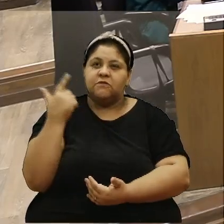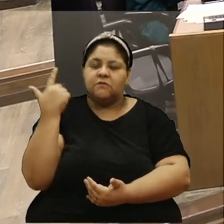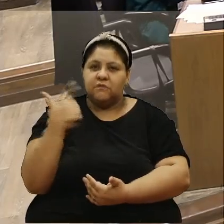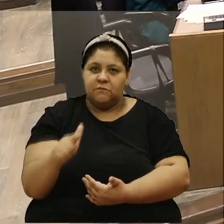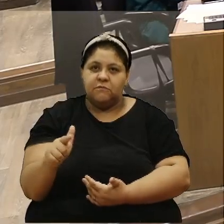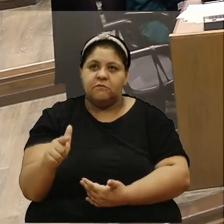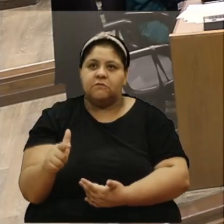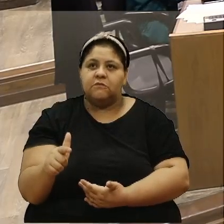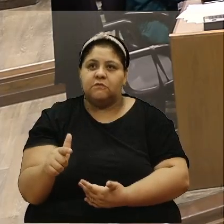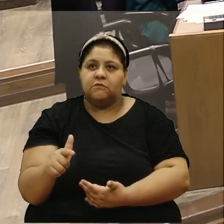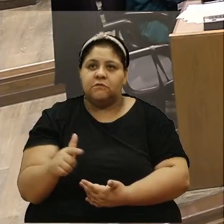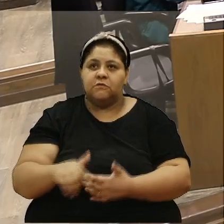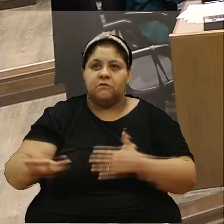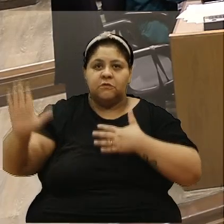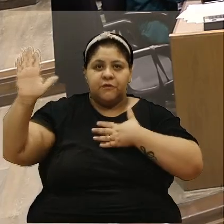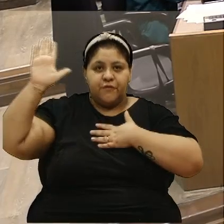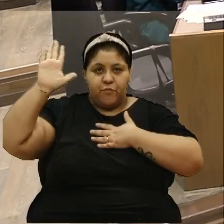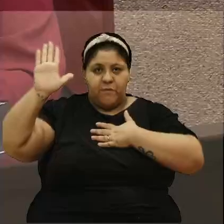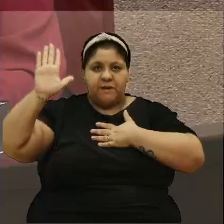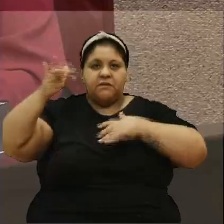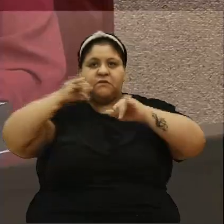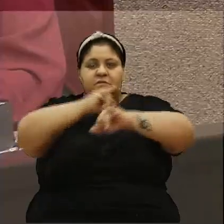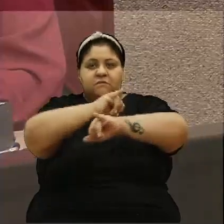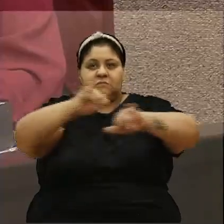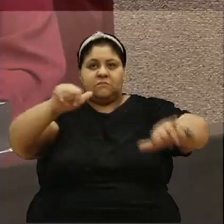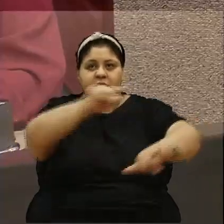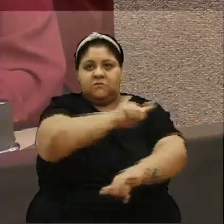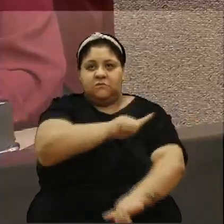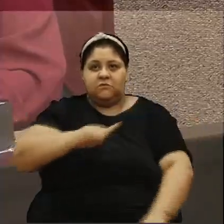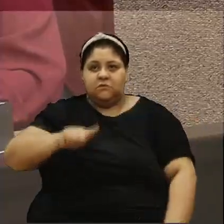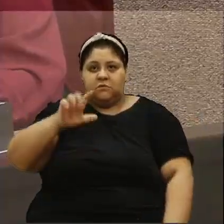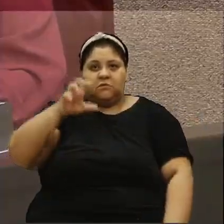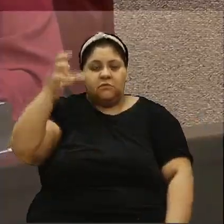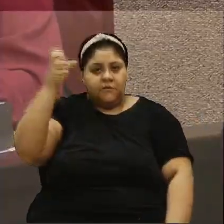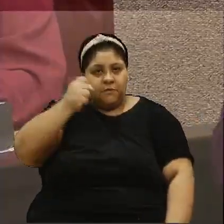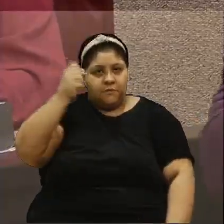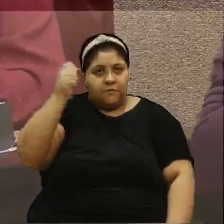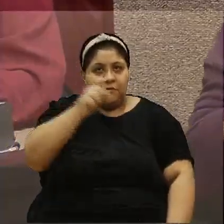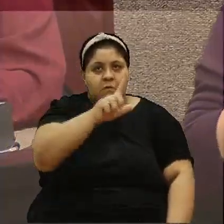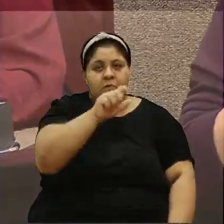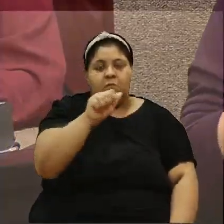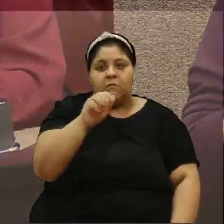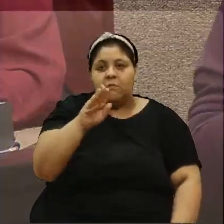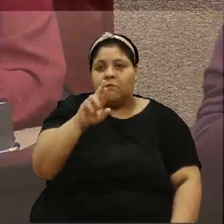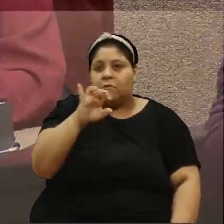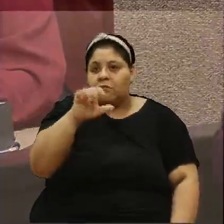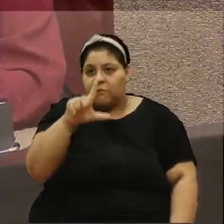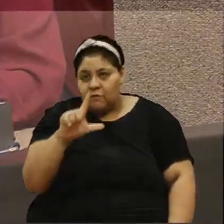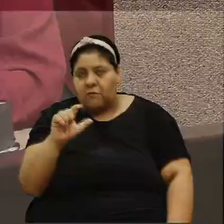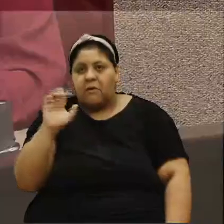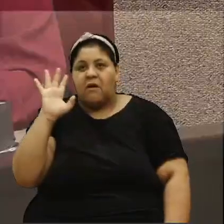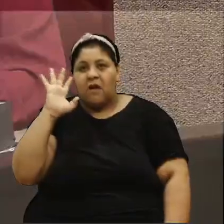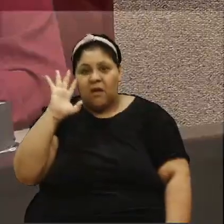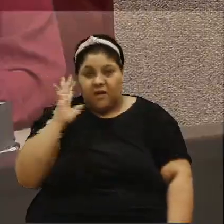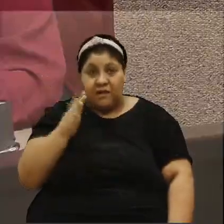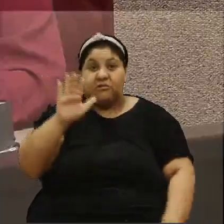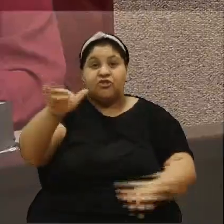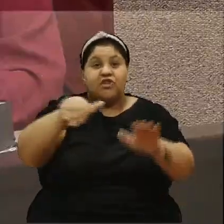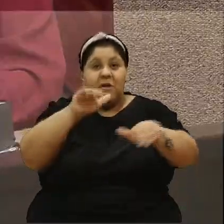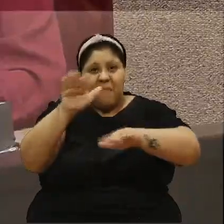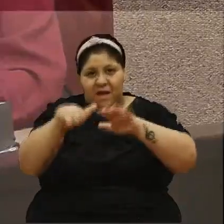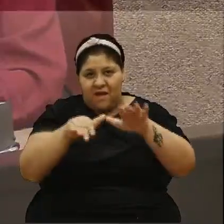foi promessa de campanha, né, do governador Eduardo Leite e do Gabriel, dizendo que ia acontecer o chamamento imediato,